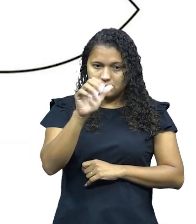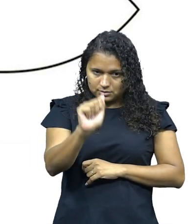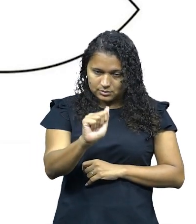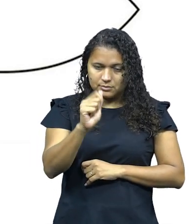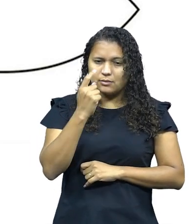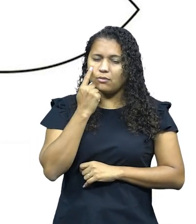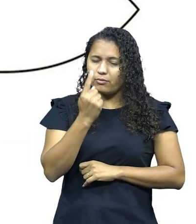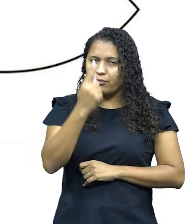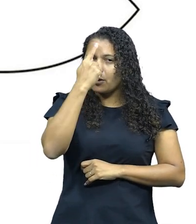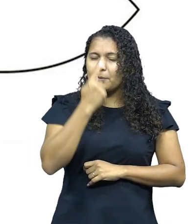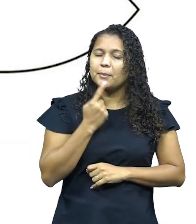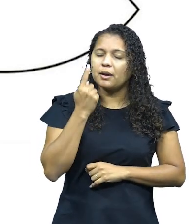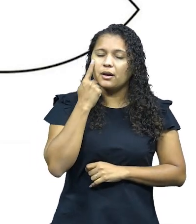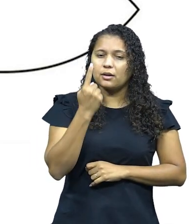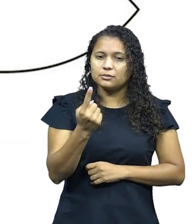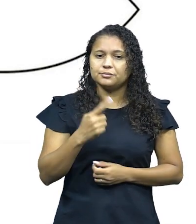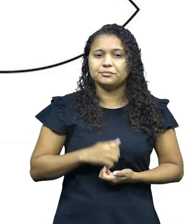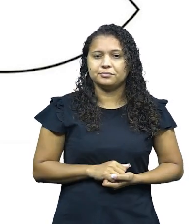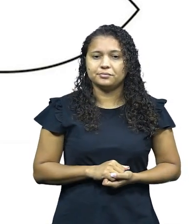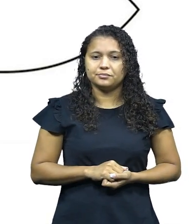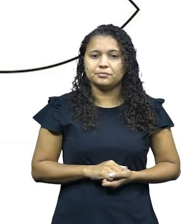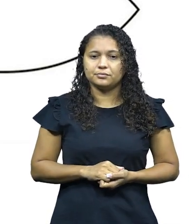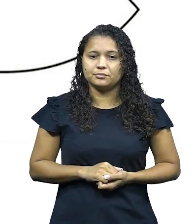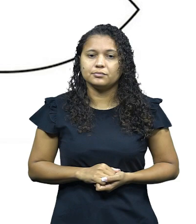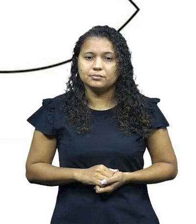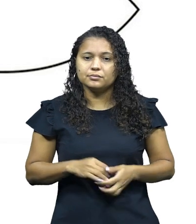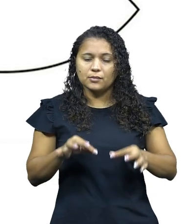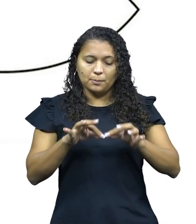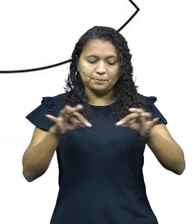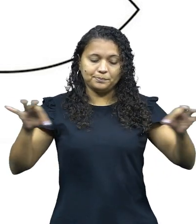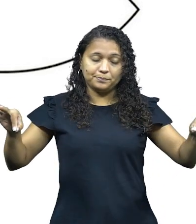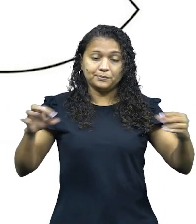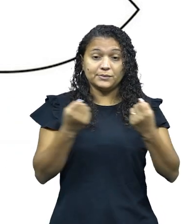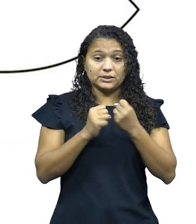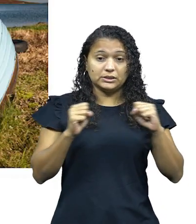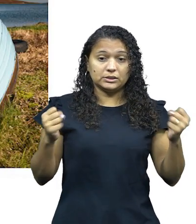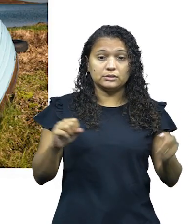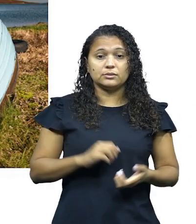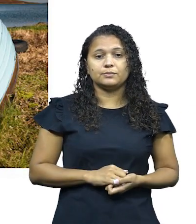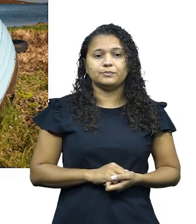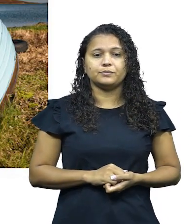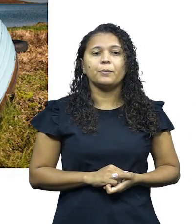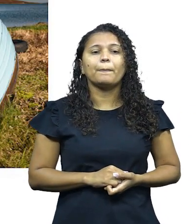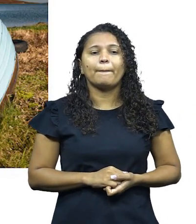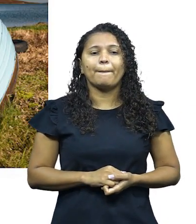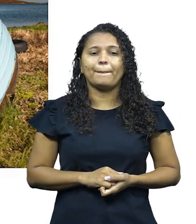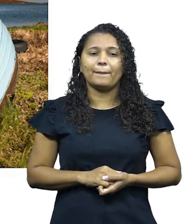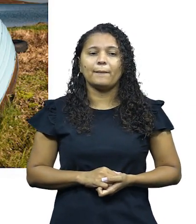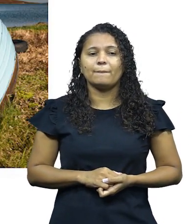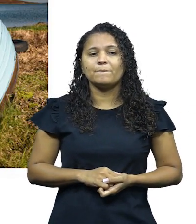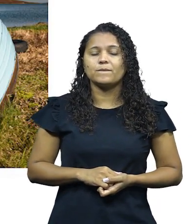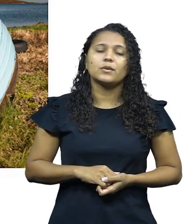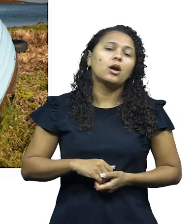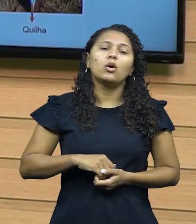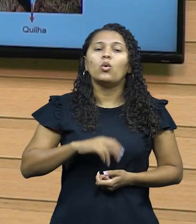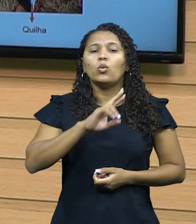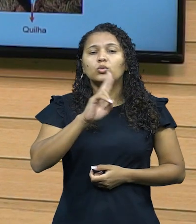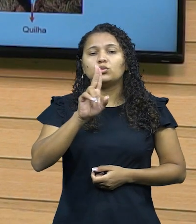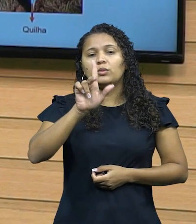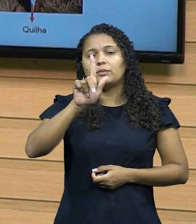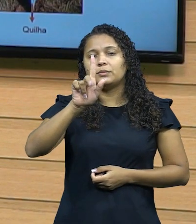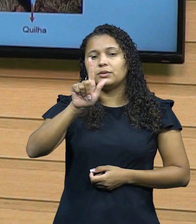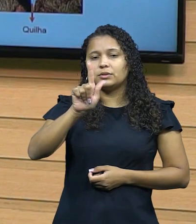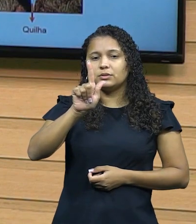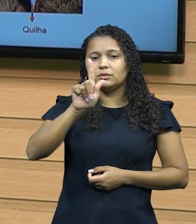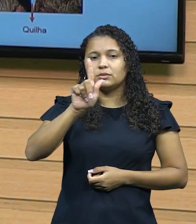ver na imagem, que é a parte maior da embarcação. E a quilha do navio. A quilha do navio